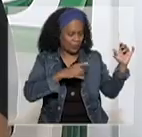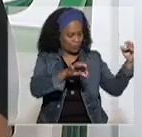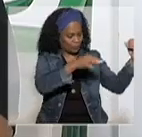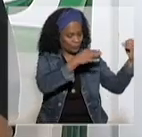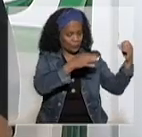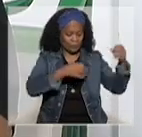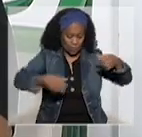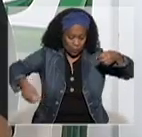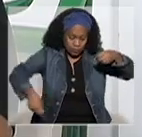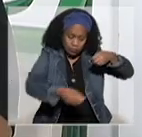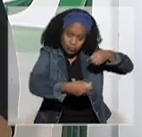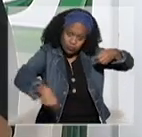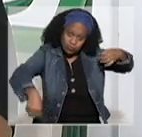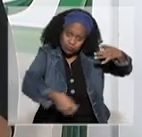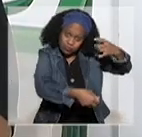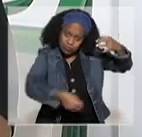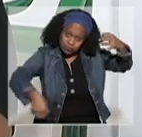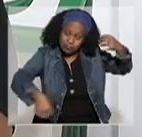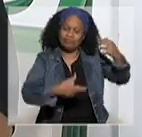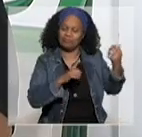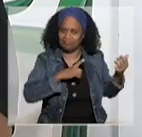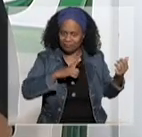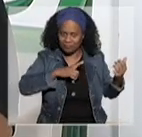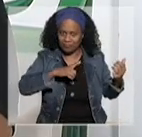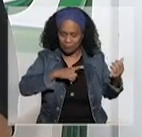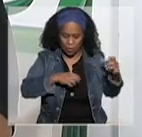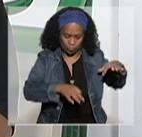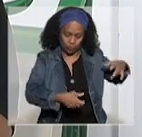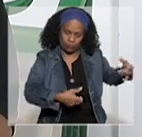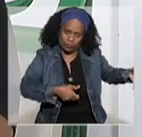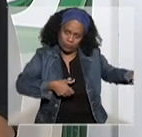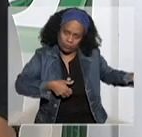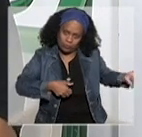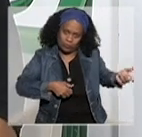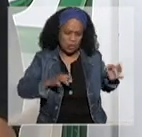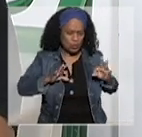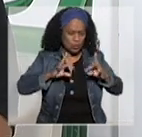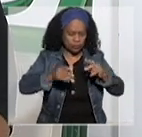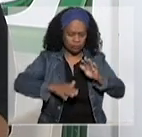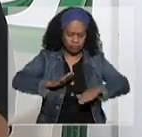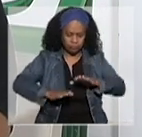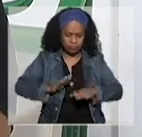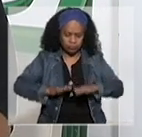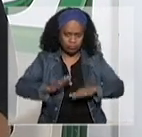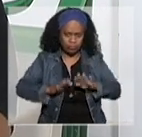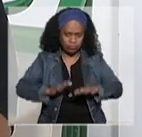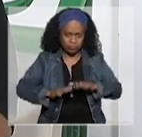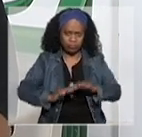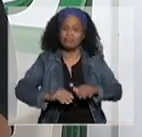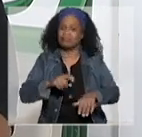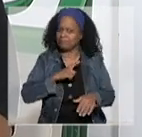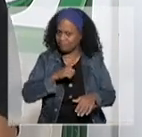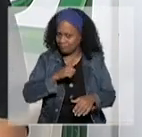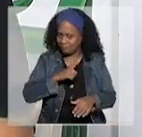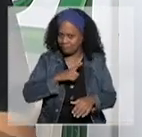mais? Violoncelo, o baixo. Violoncelo, que também é grande. Exatamente. Toda a parte de percussão, a